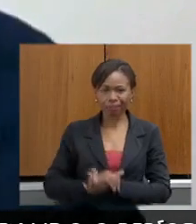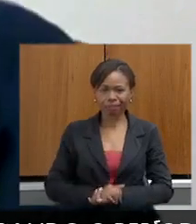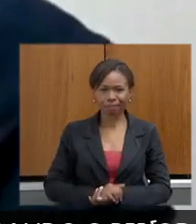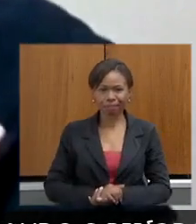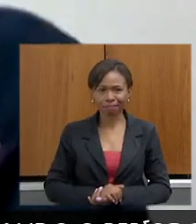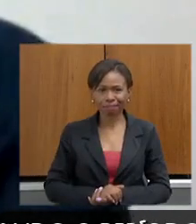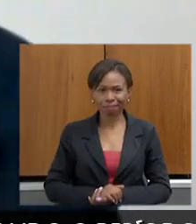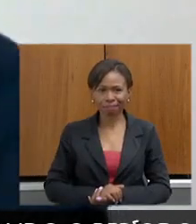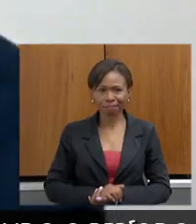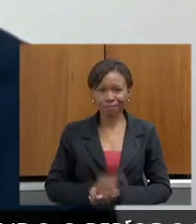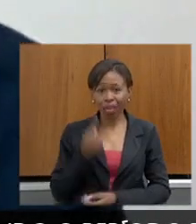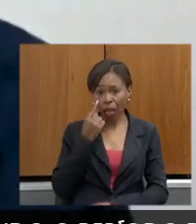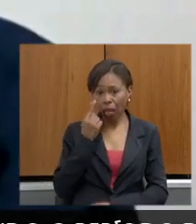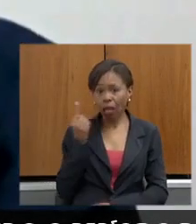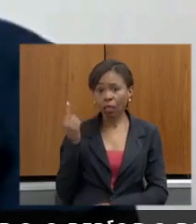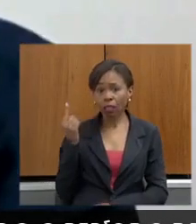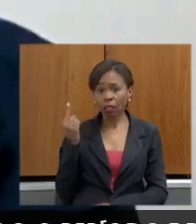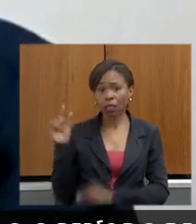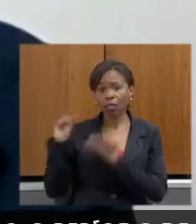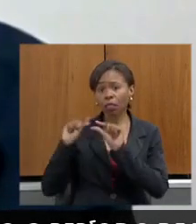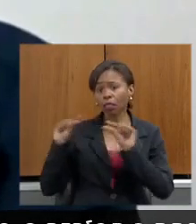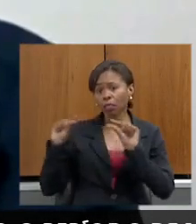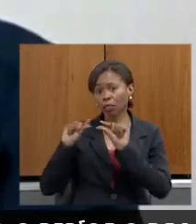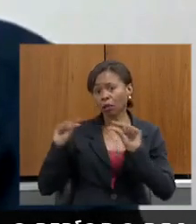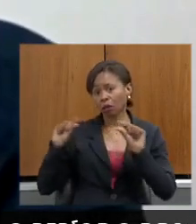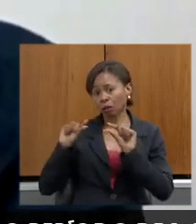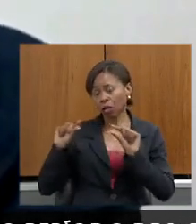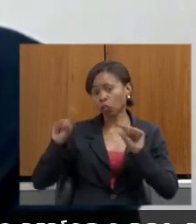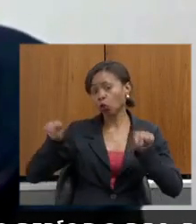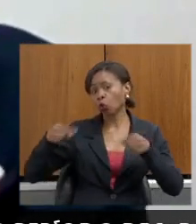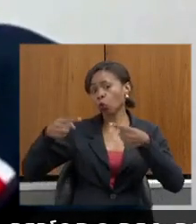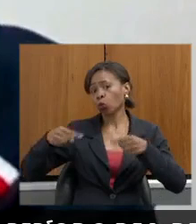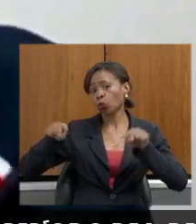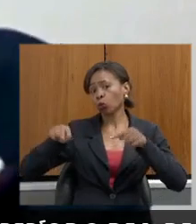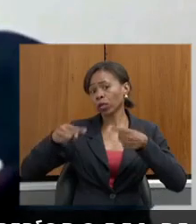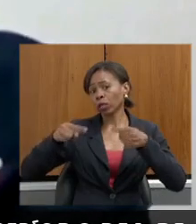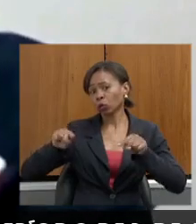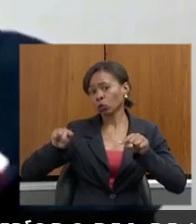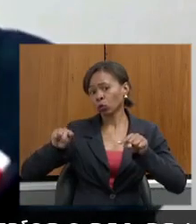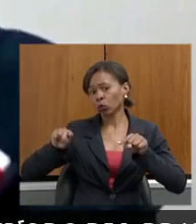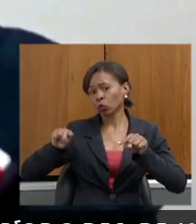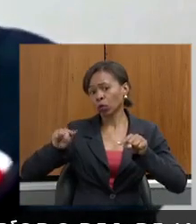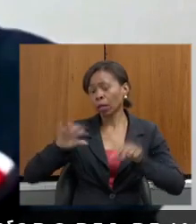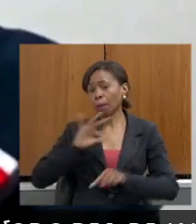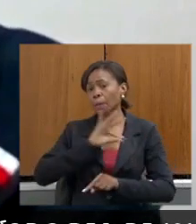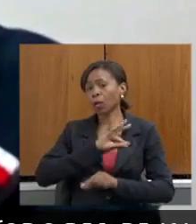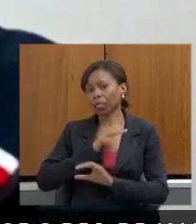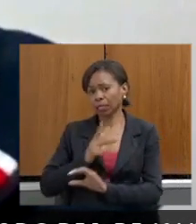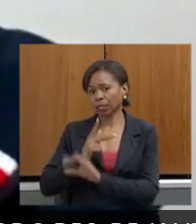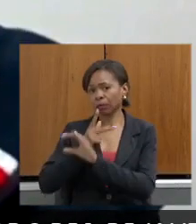e esse é estrofe nós temos do nosso hino da Polícia Civil é